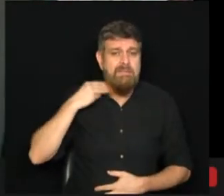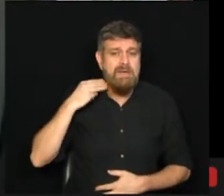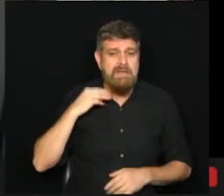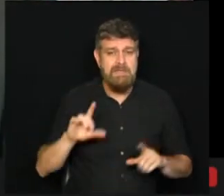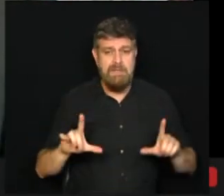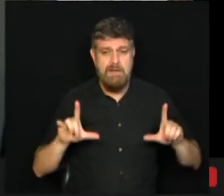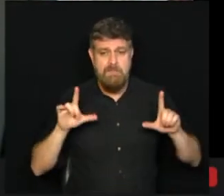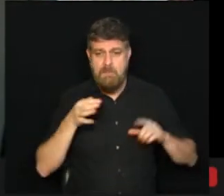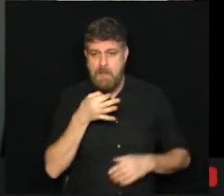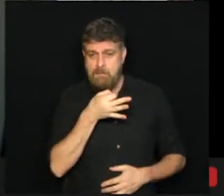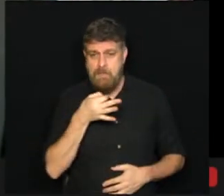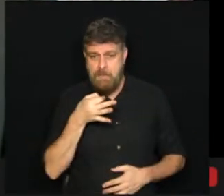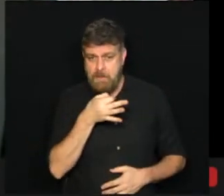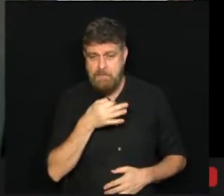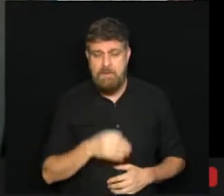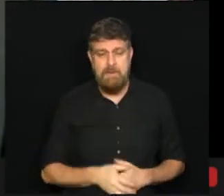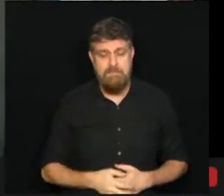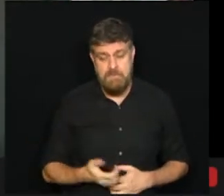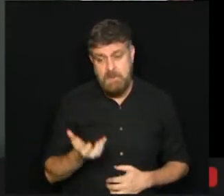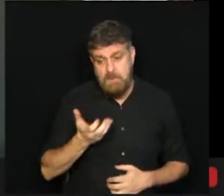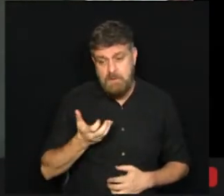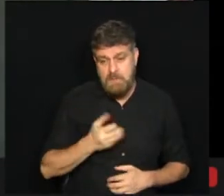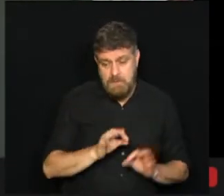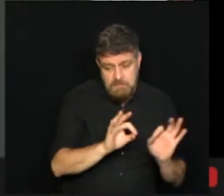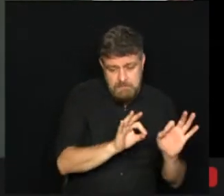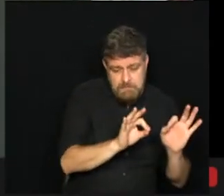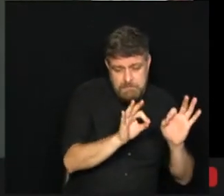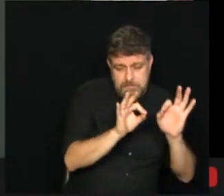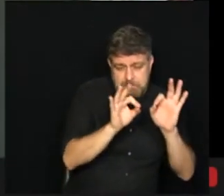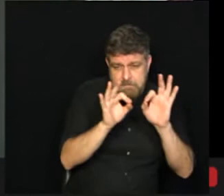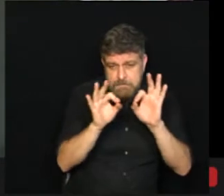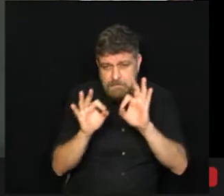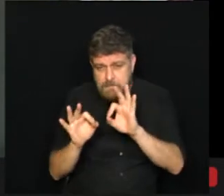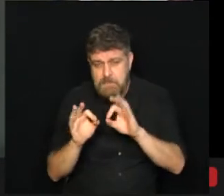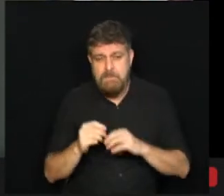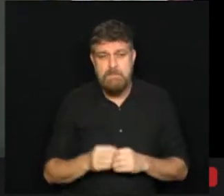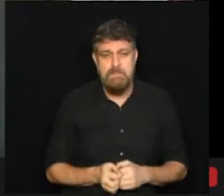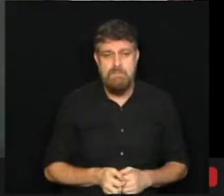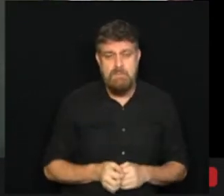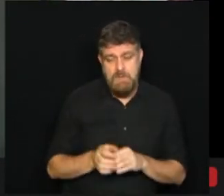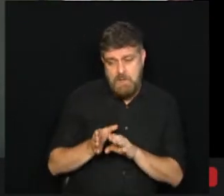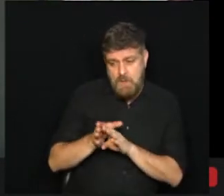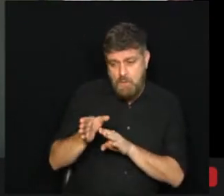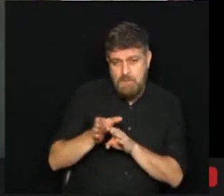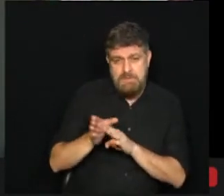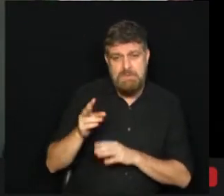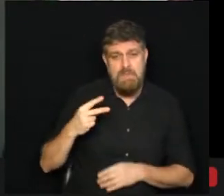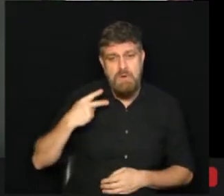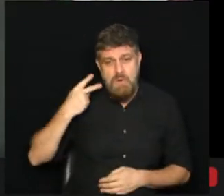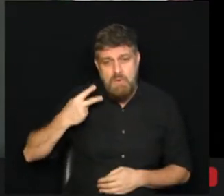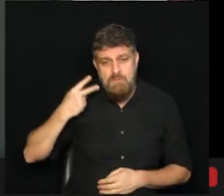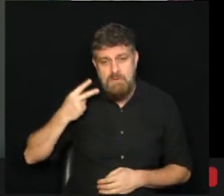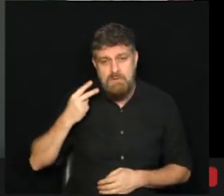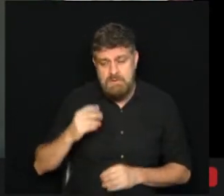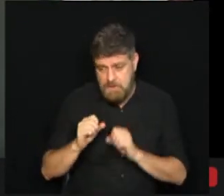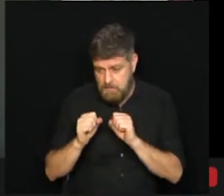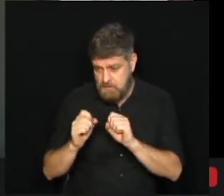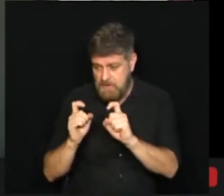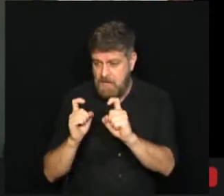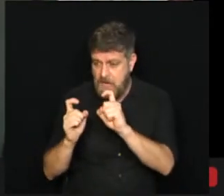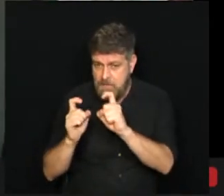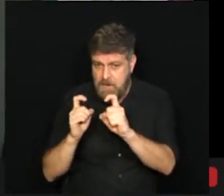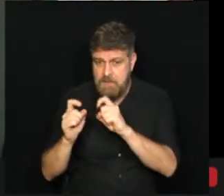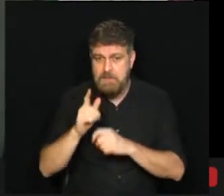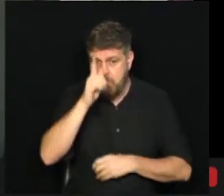escutá-la. E sugiro que os vereadores possam também acompanhar essa reunião, se for possível. O vereador Gustavo já disse que vai